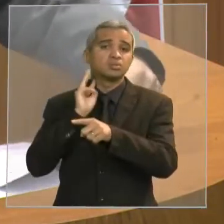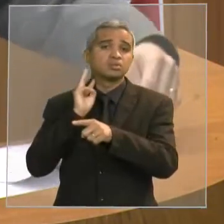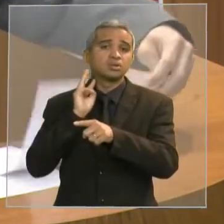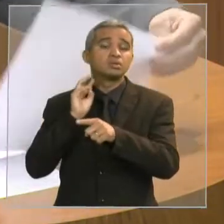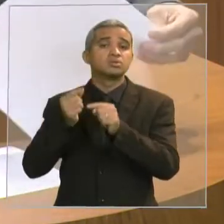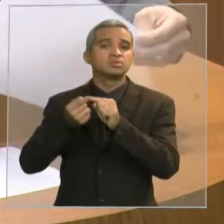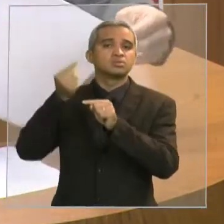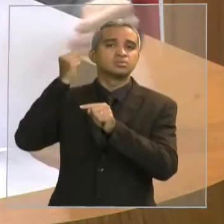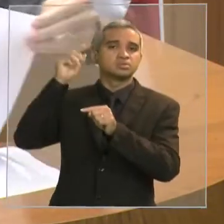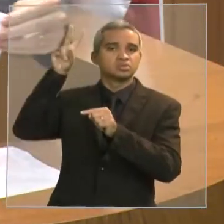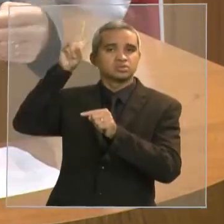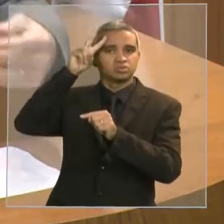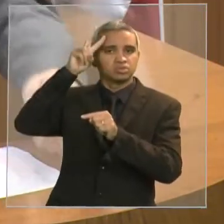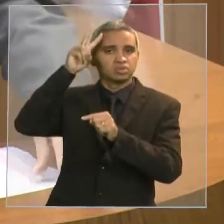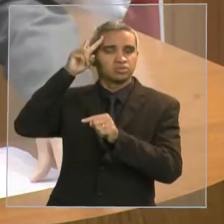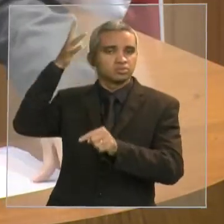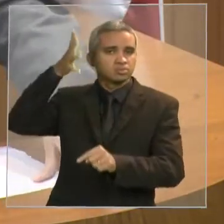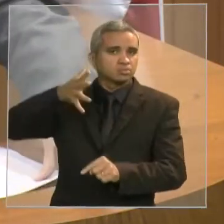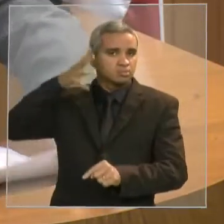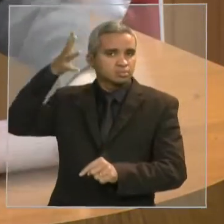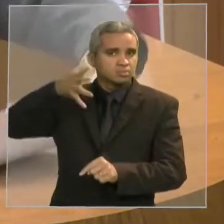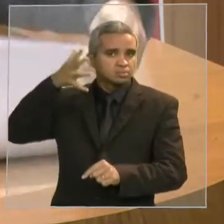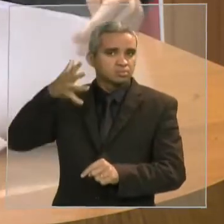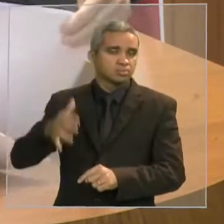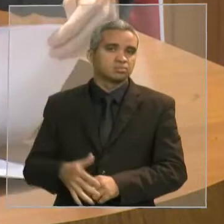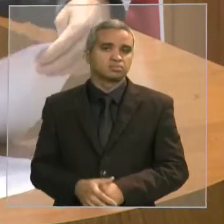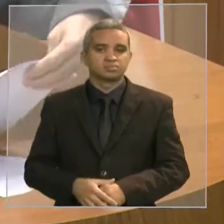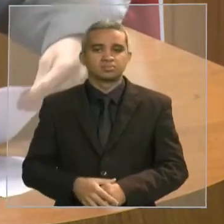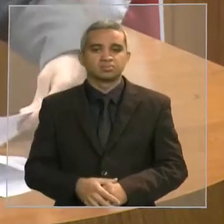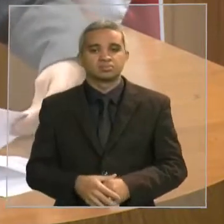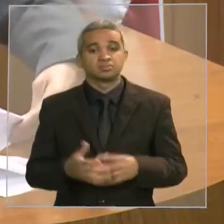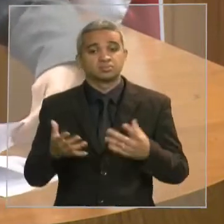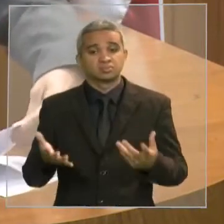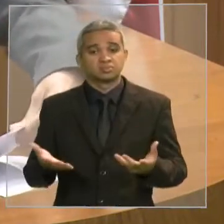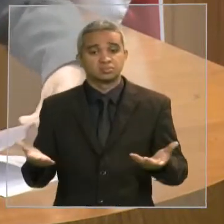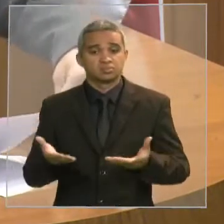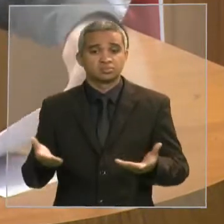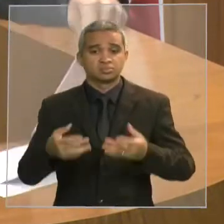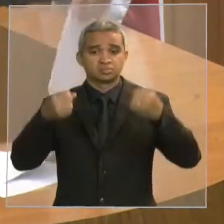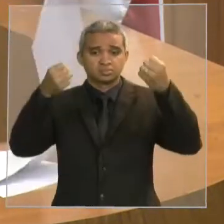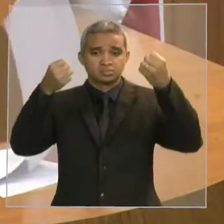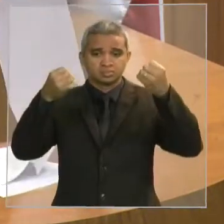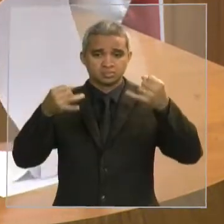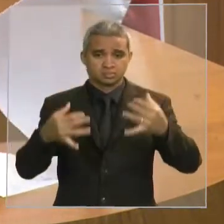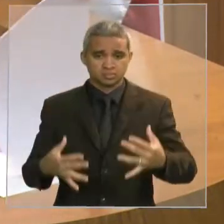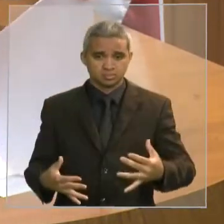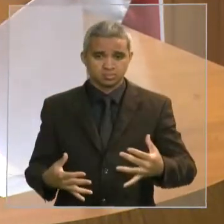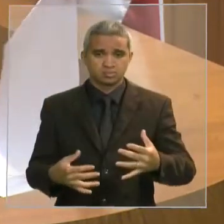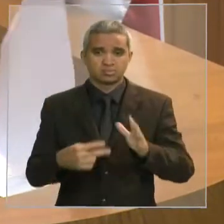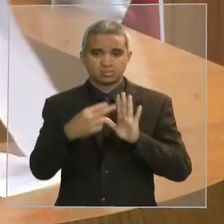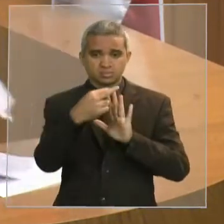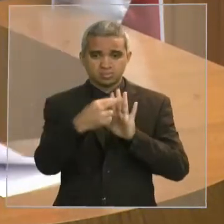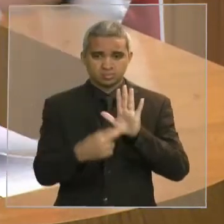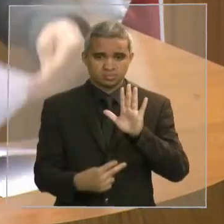E aqui, quero colocar o pronunciamento do deputado